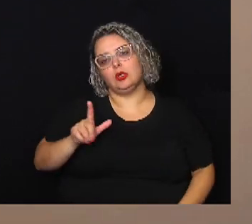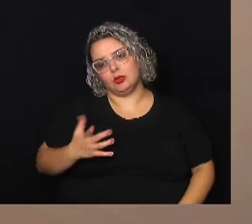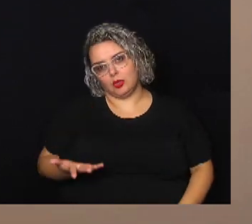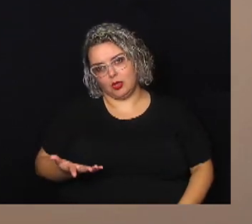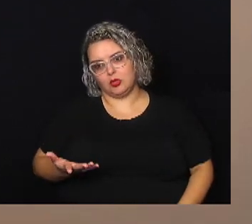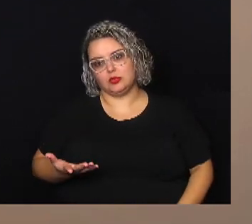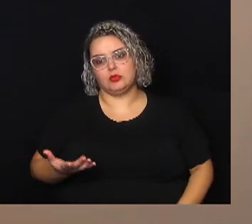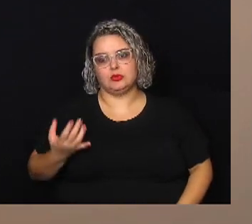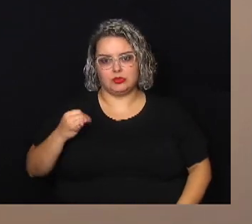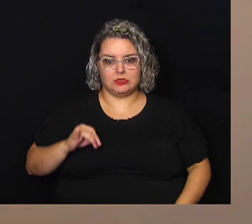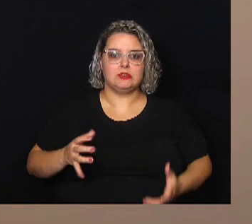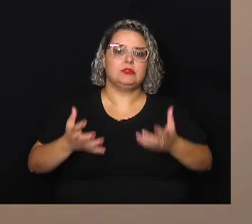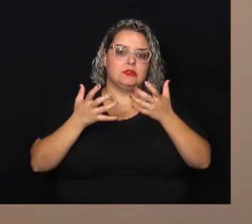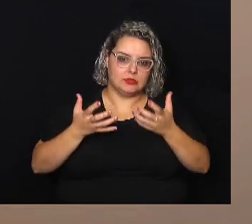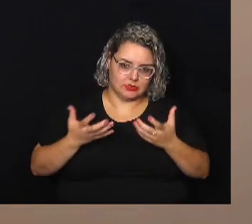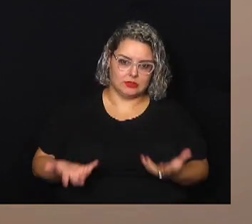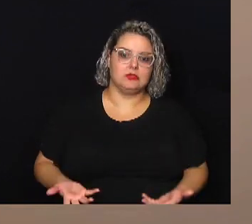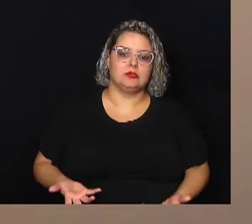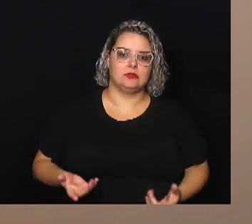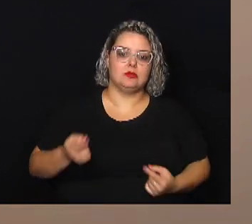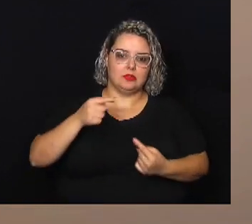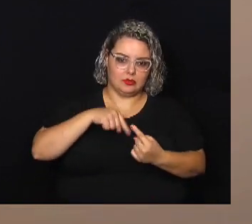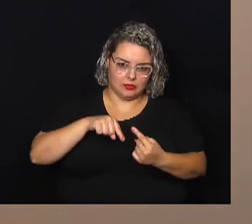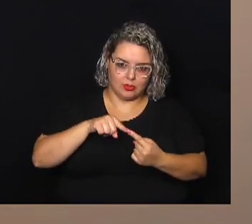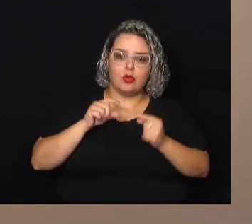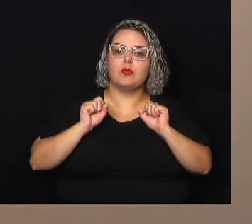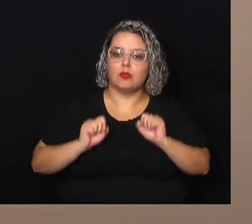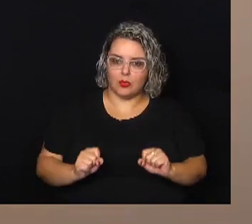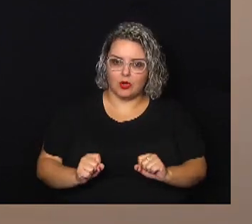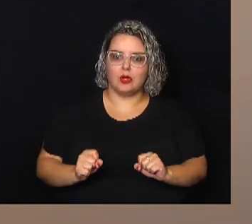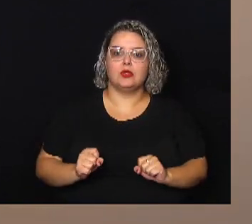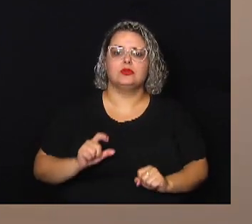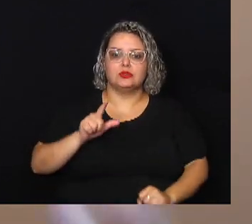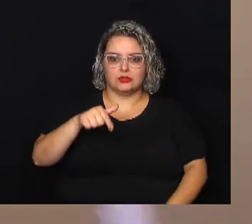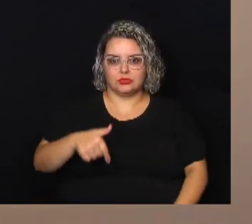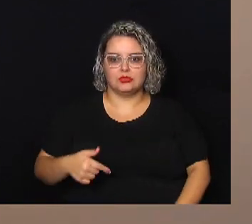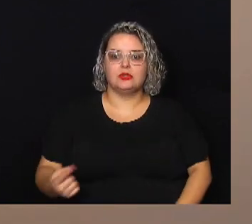vocês quiserem, for objetivo, a gente pode trazer aqui